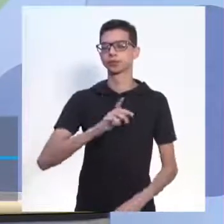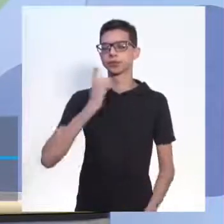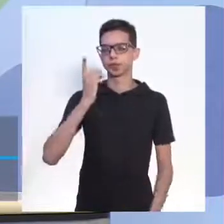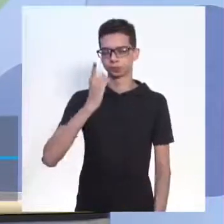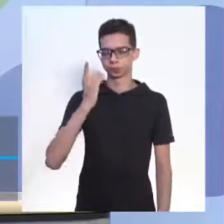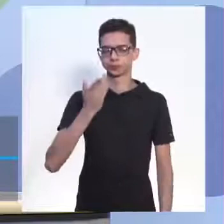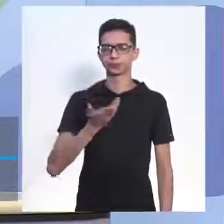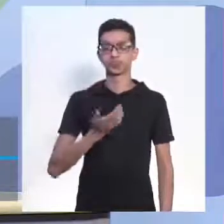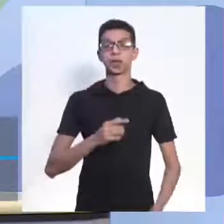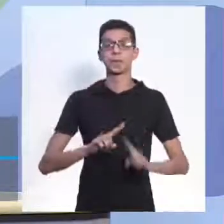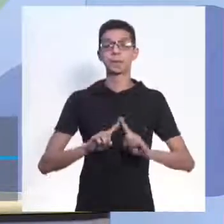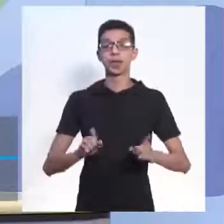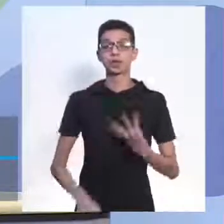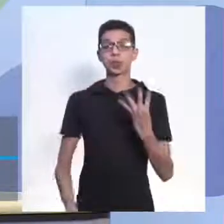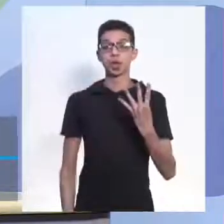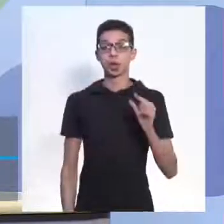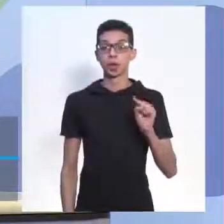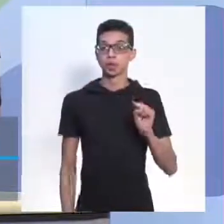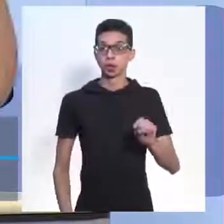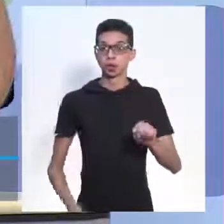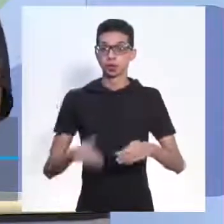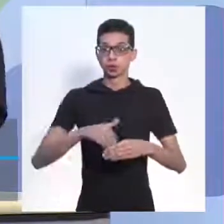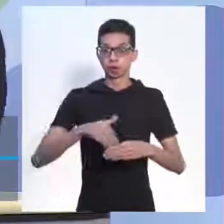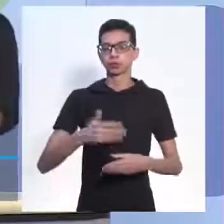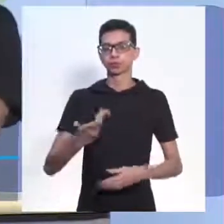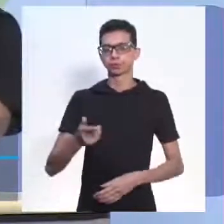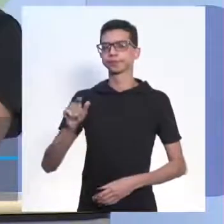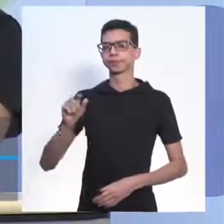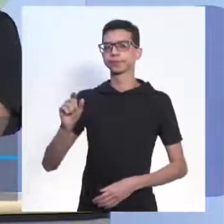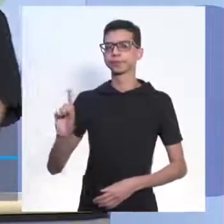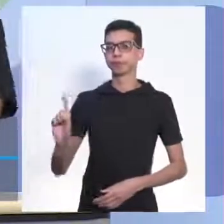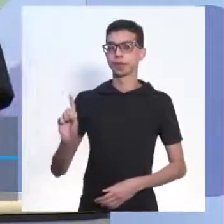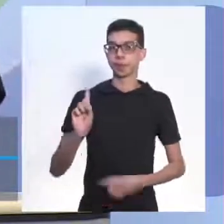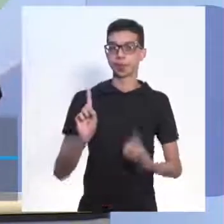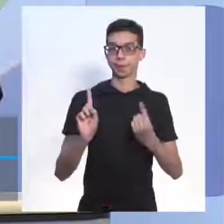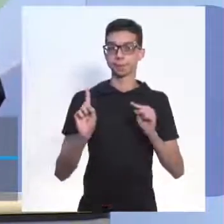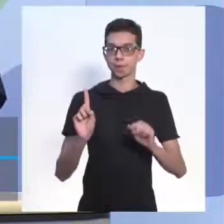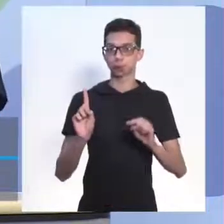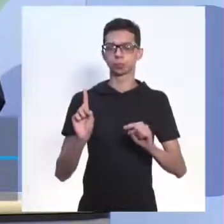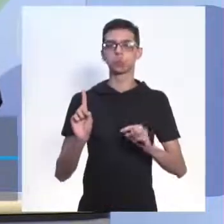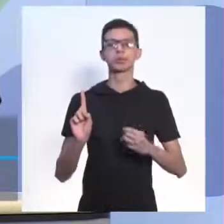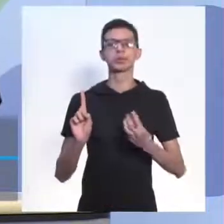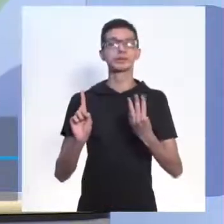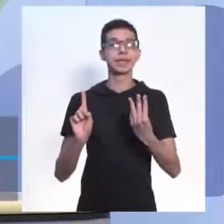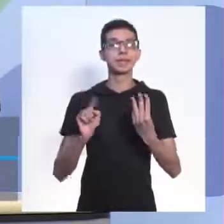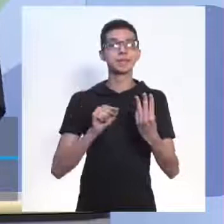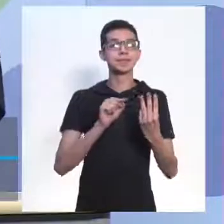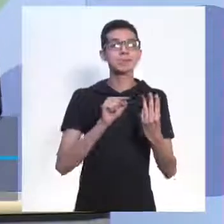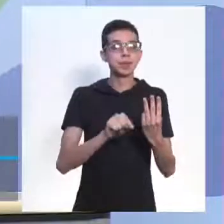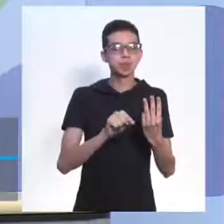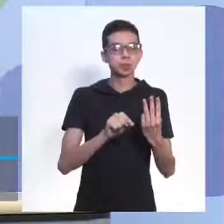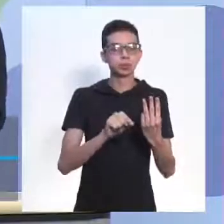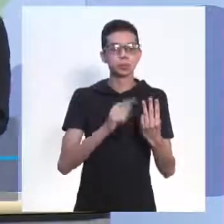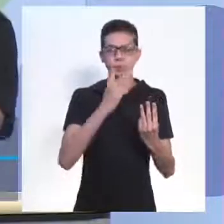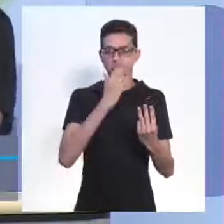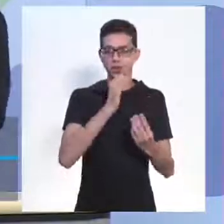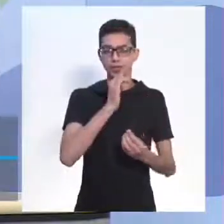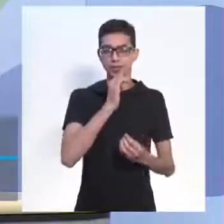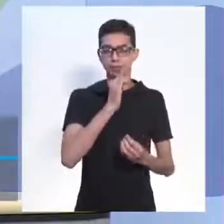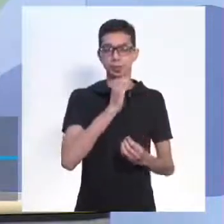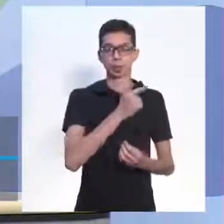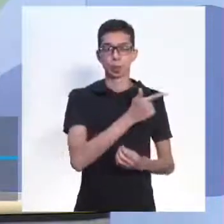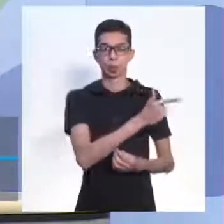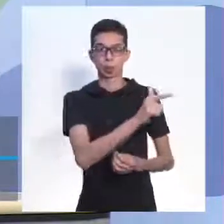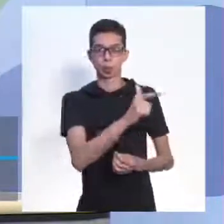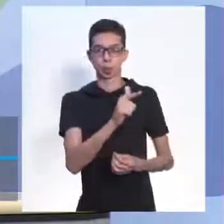se ele recebe quatro mil votos vai ele com mil votos e esses três mil votos são meio que dividido entre